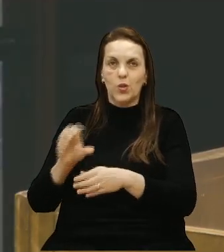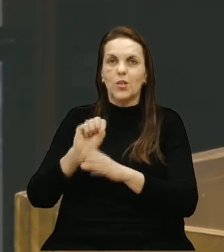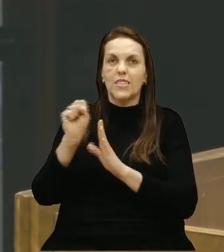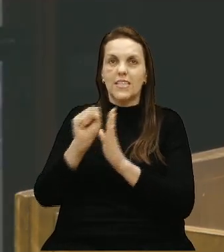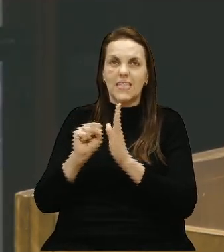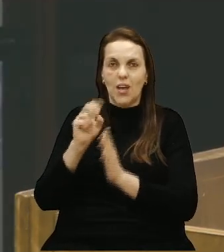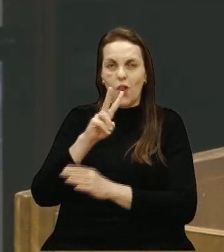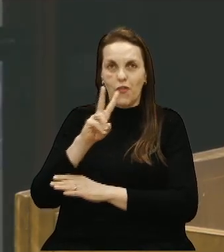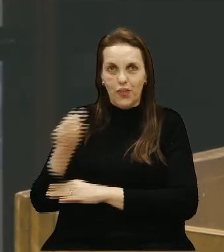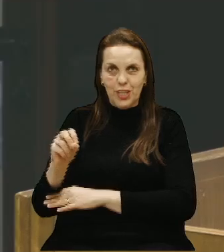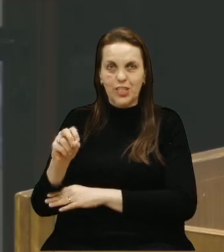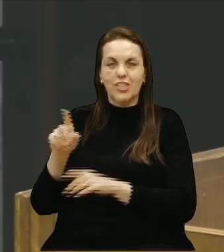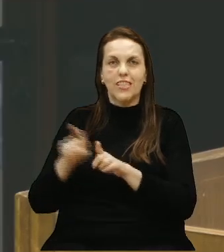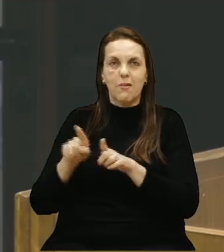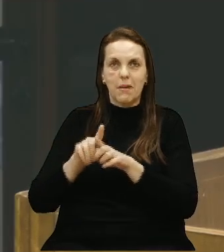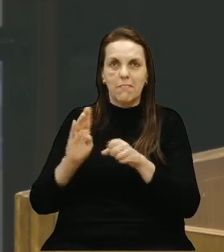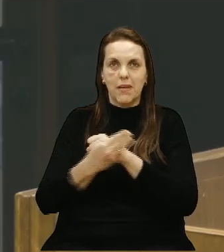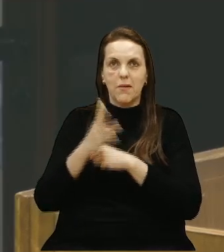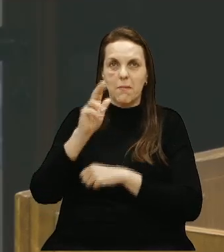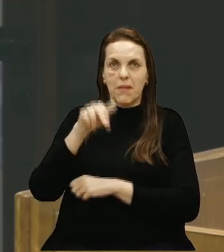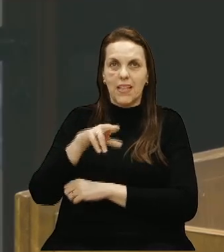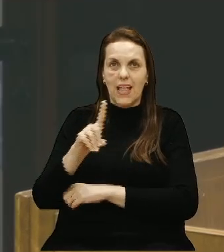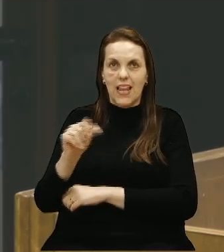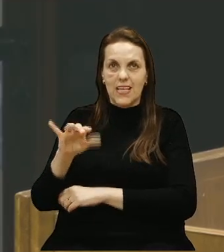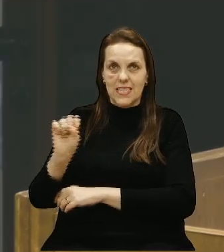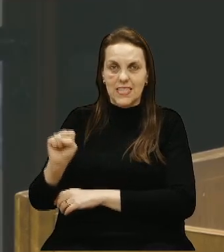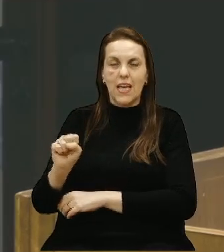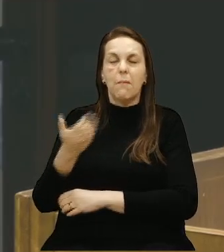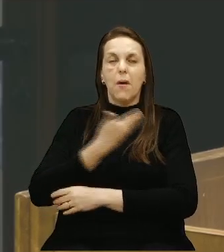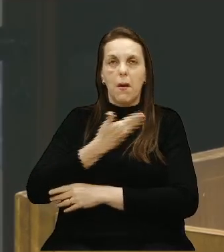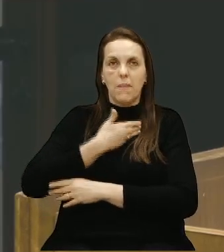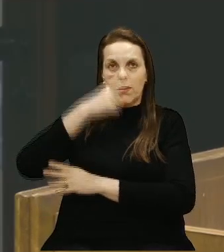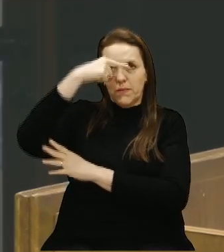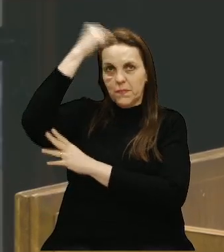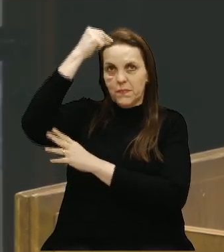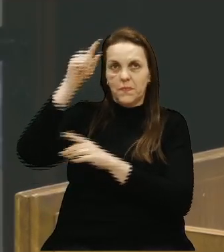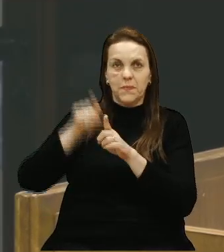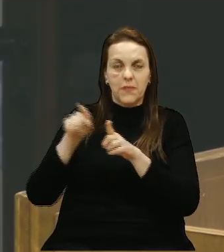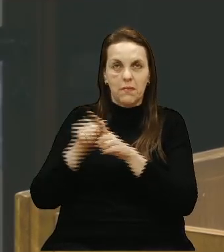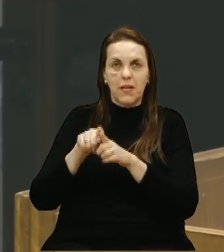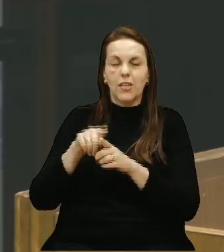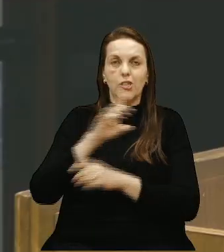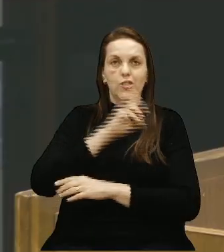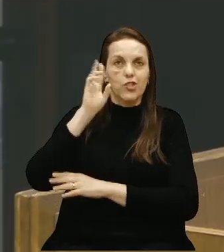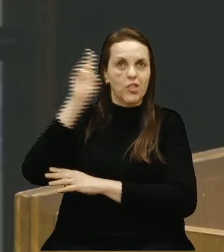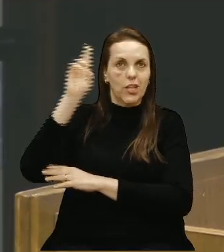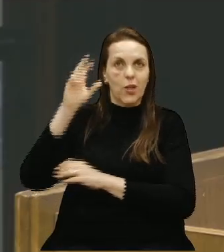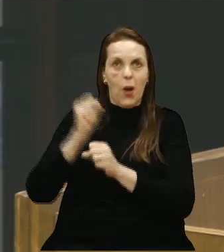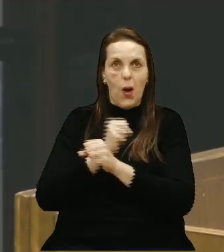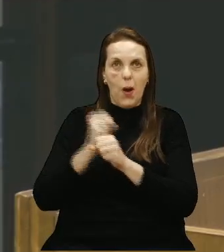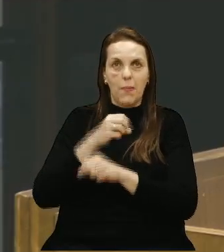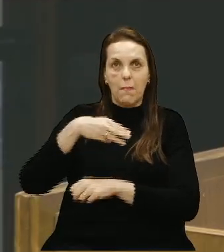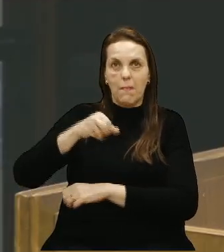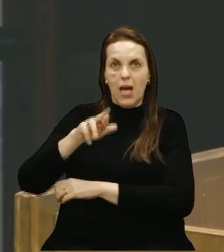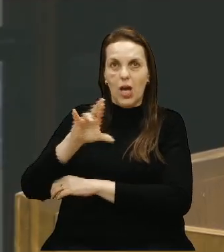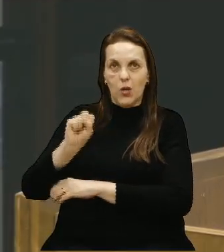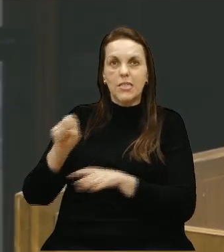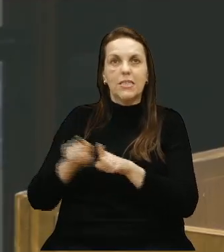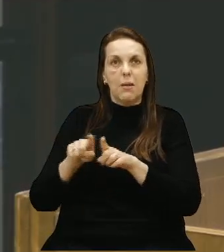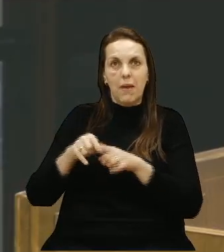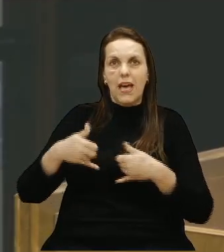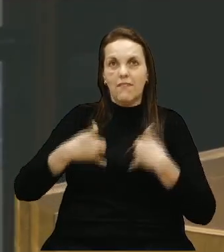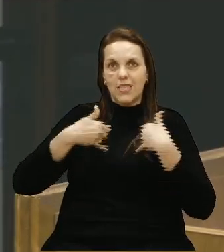Brandalize. Parabenizar o secretário, meu amigo Lucas Suzin, o diretor de obras Marcos Oliveira, que também estava de aniversário no dia de